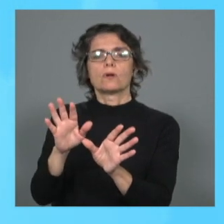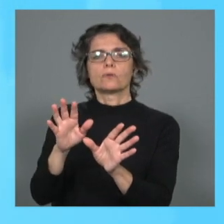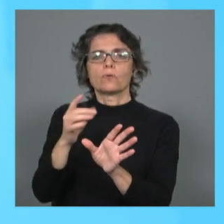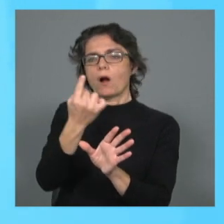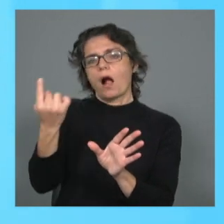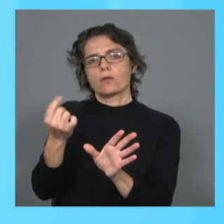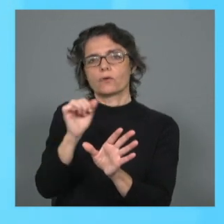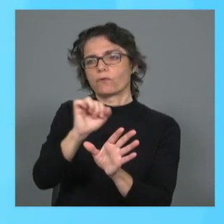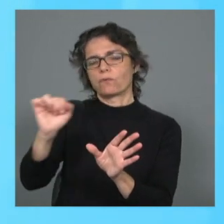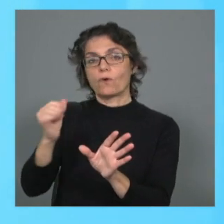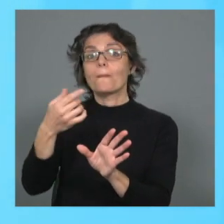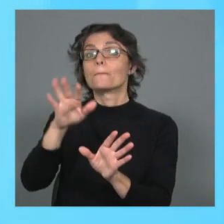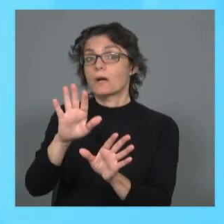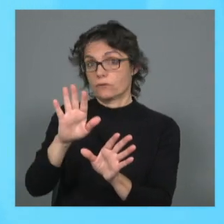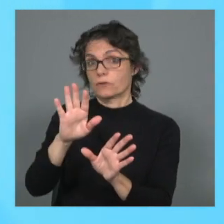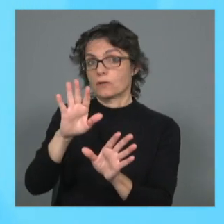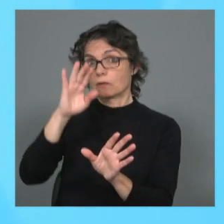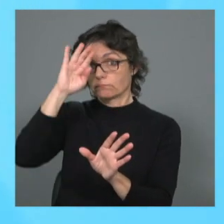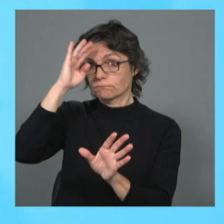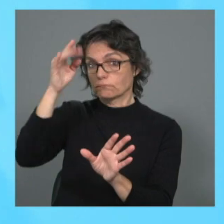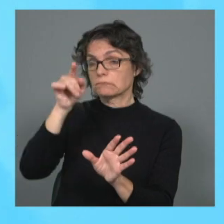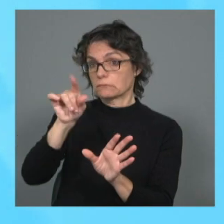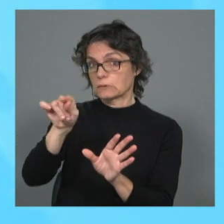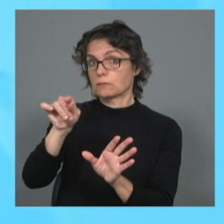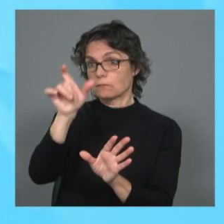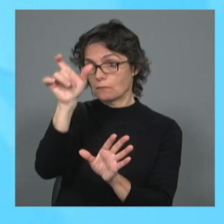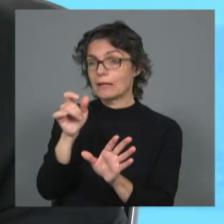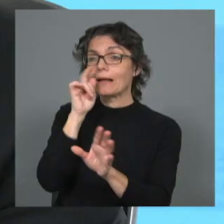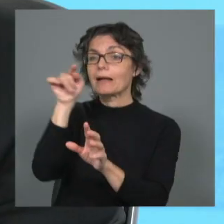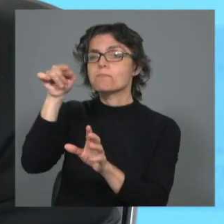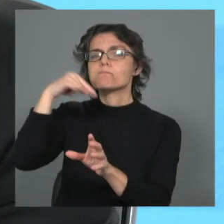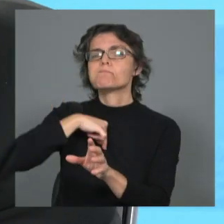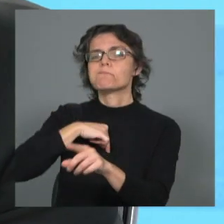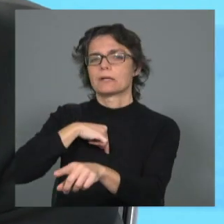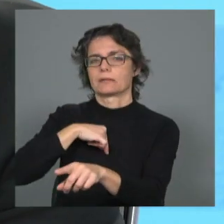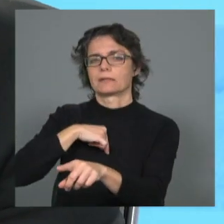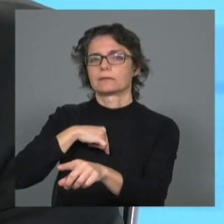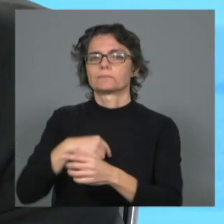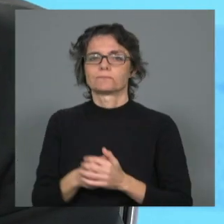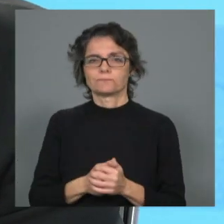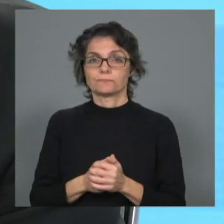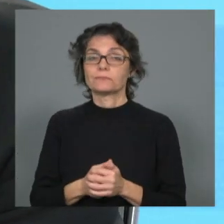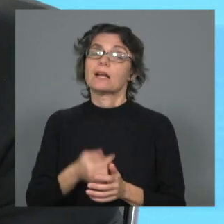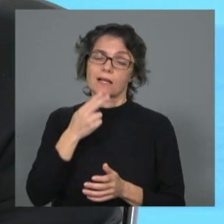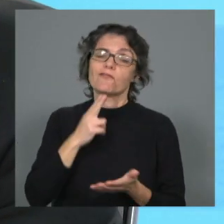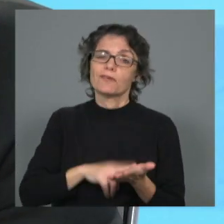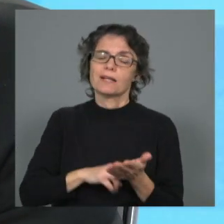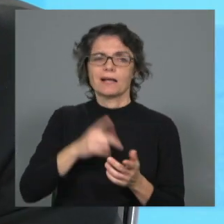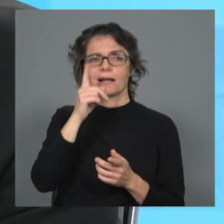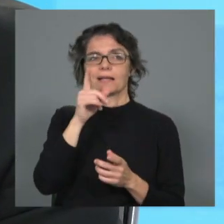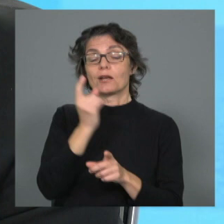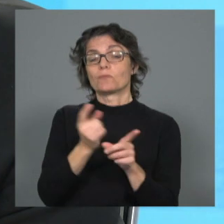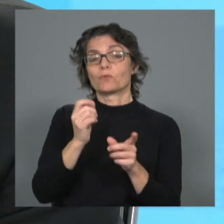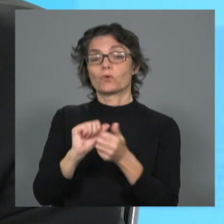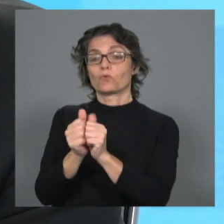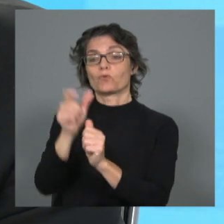modalidade, mas não perder esse horizonte da pessoa que o executa. Exato, porque atrás do atleta há uma pessoa e muitas vezes nós